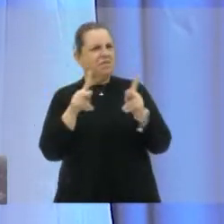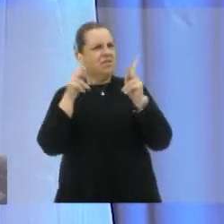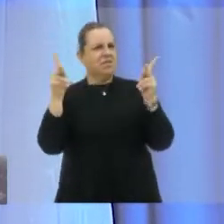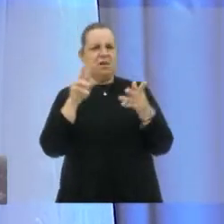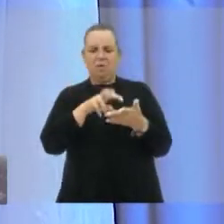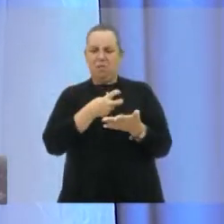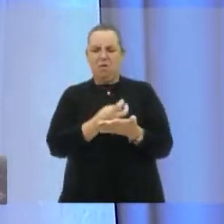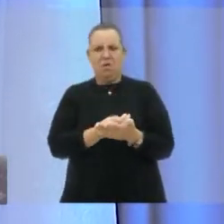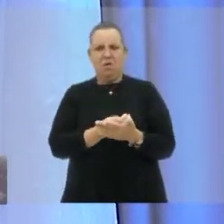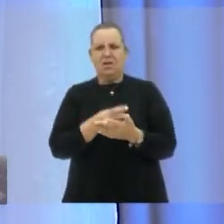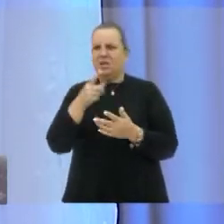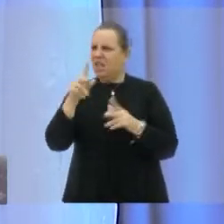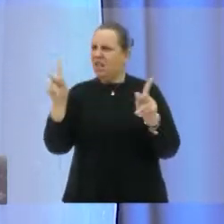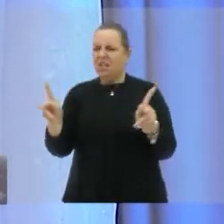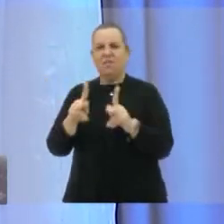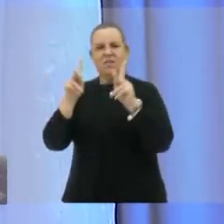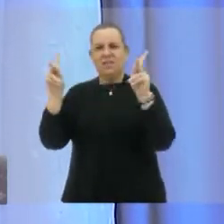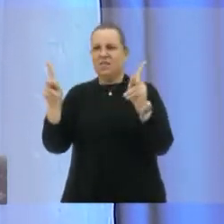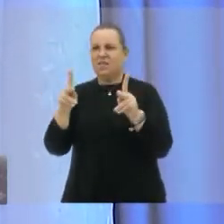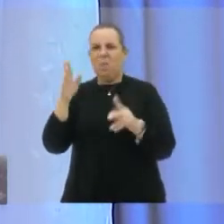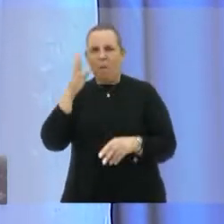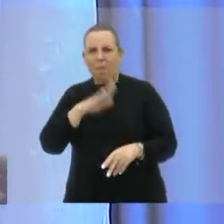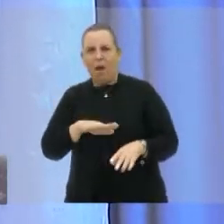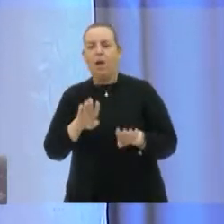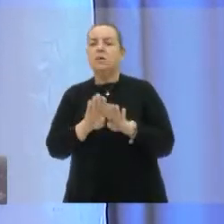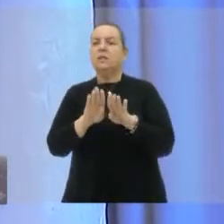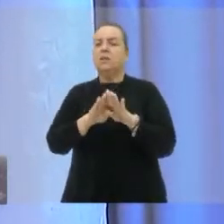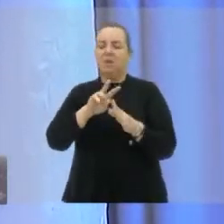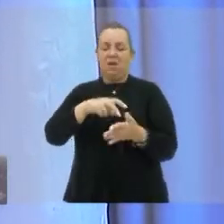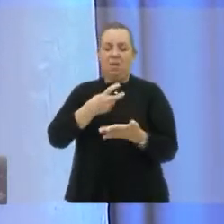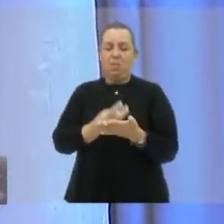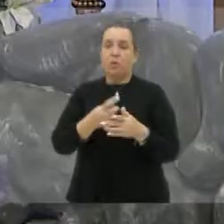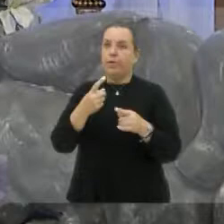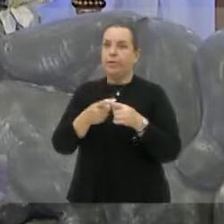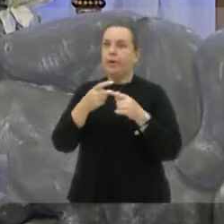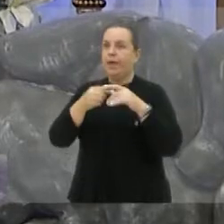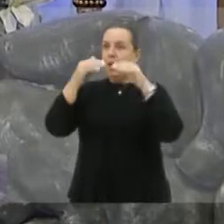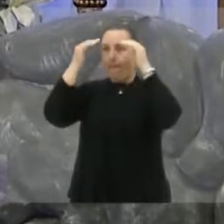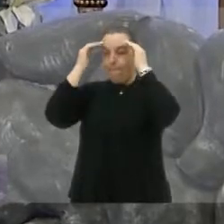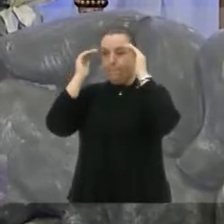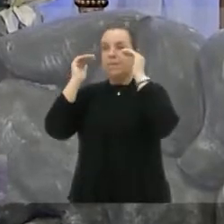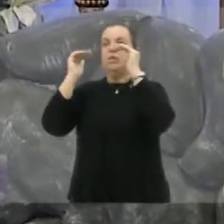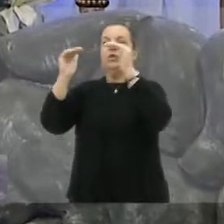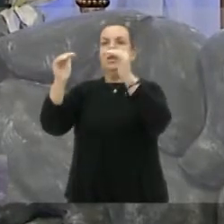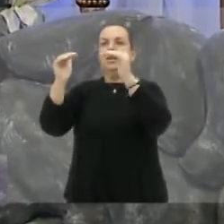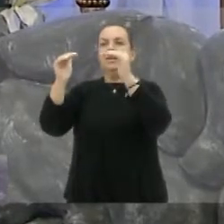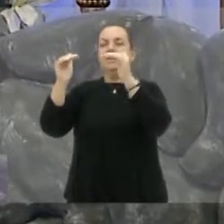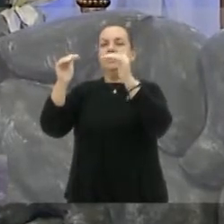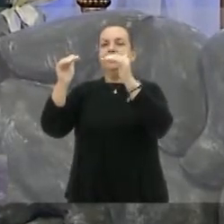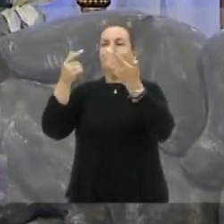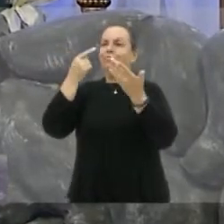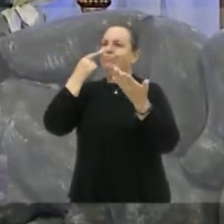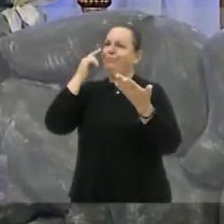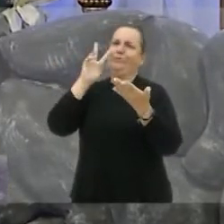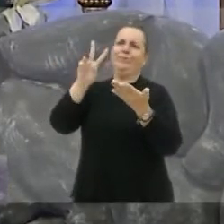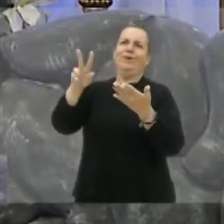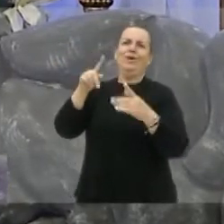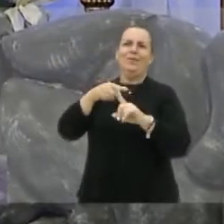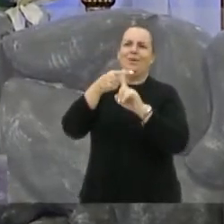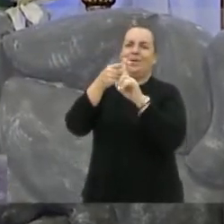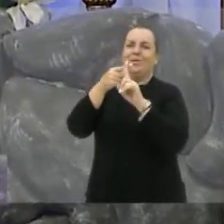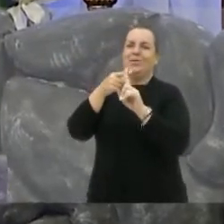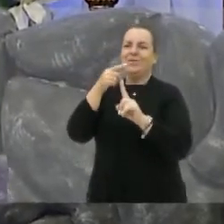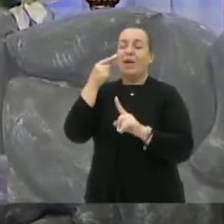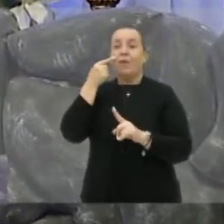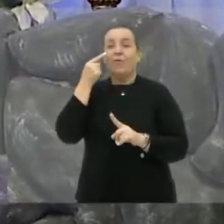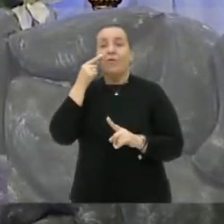Ele venceu o mal e a morte, porque foi obediente. Olhe para a cruz e vá enxergando também na sua